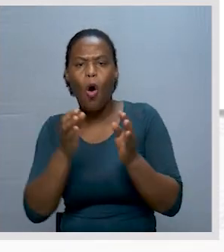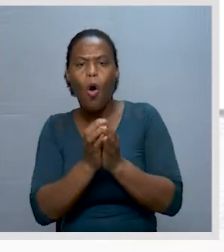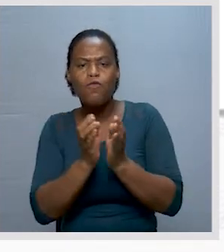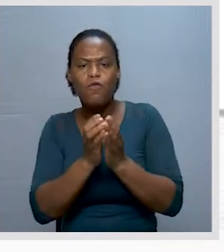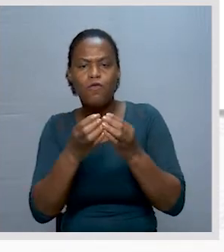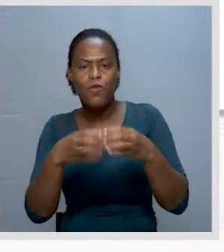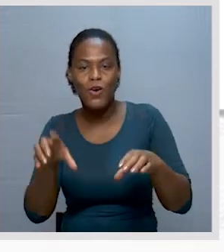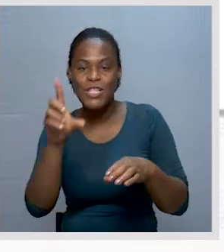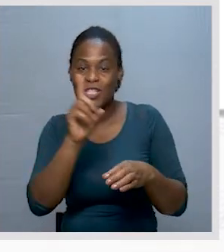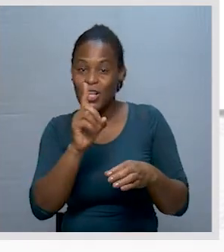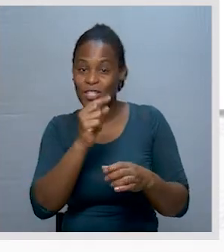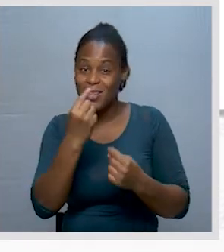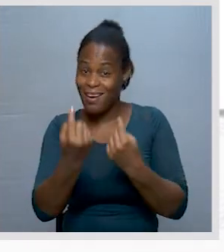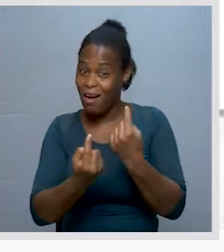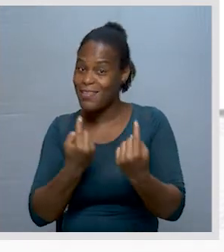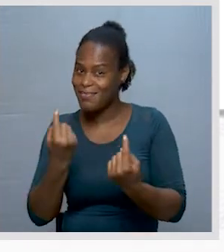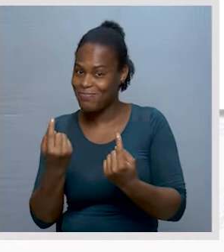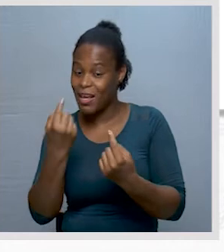comprou a avó.